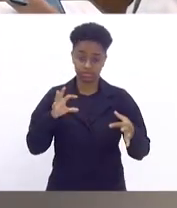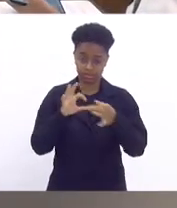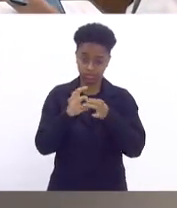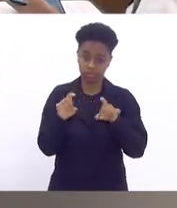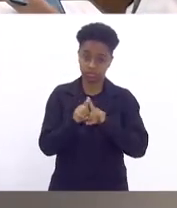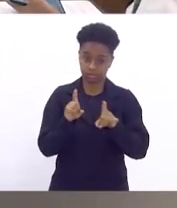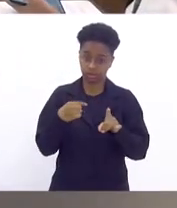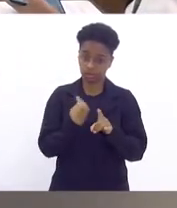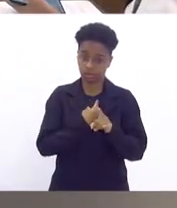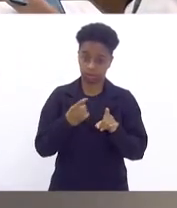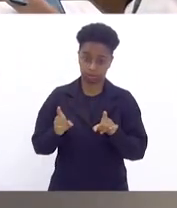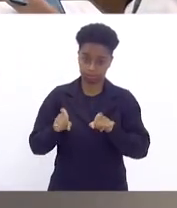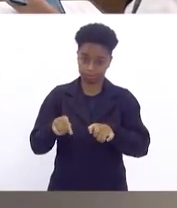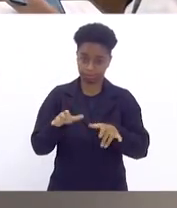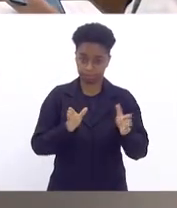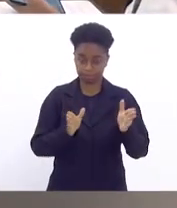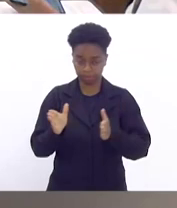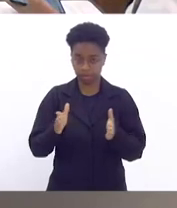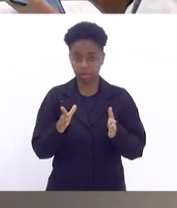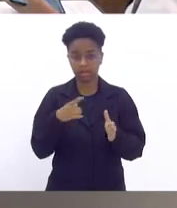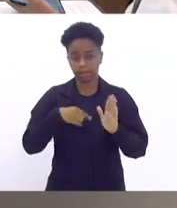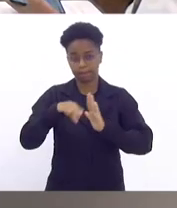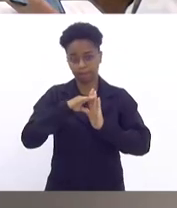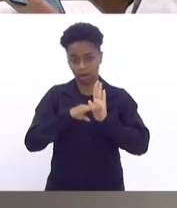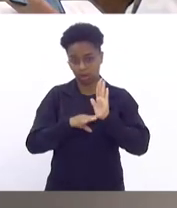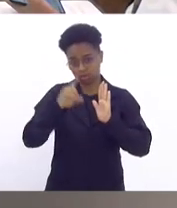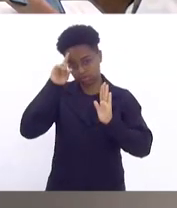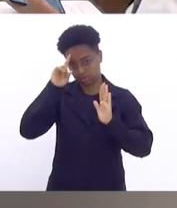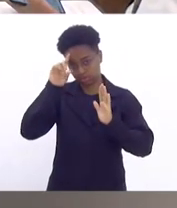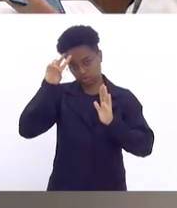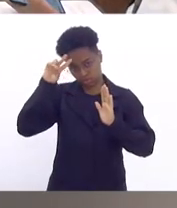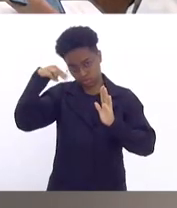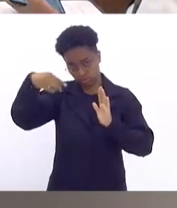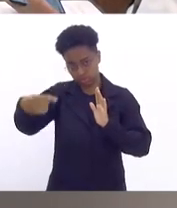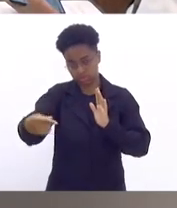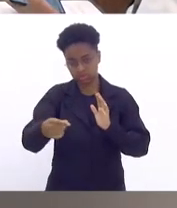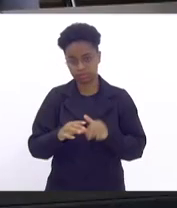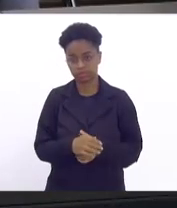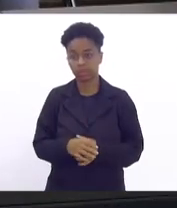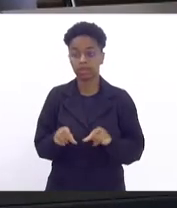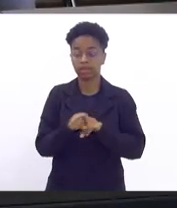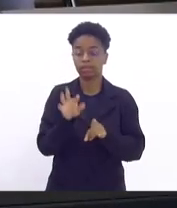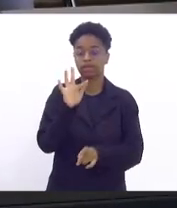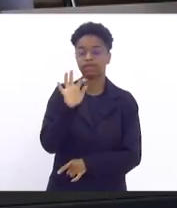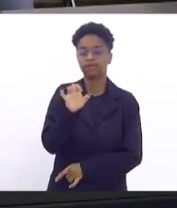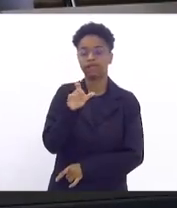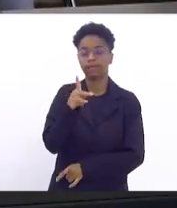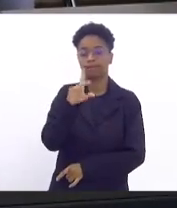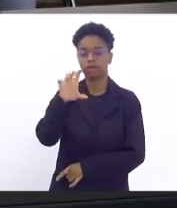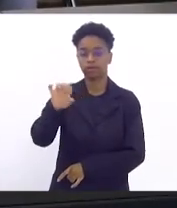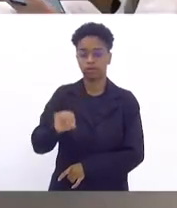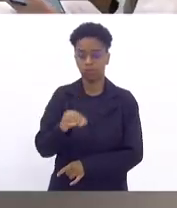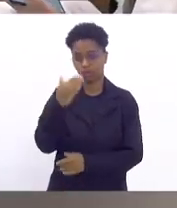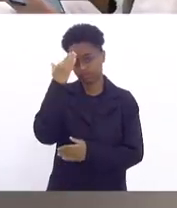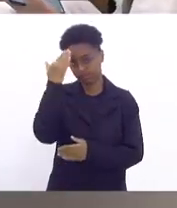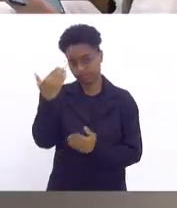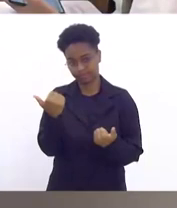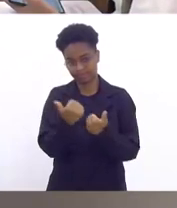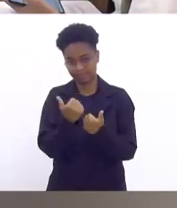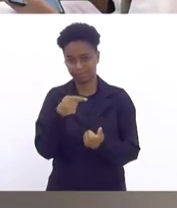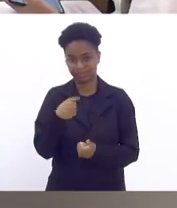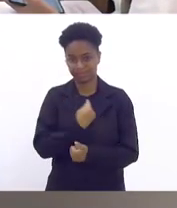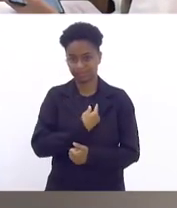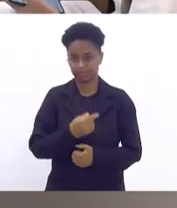já trazia na pauta da próxima sem ser a próxima semana não só lhe agradeço aqui pela parceria com o nosso mandato deputado